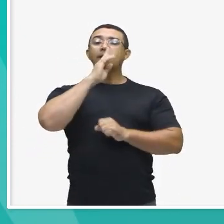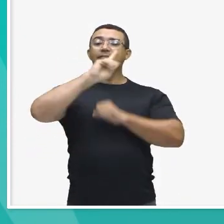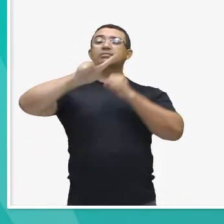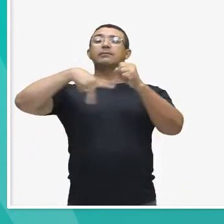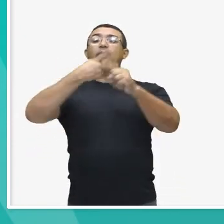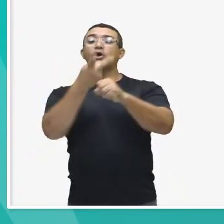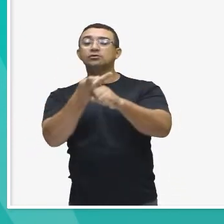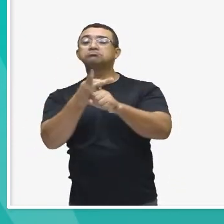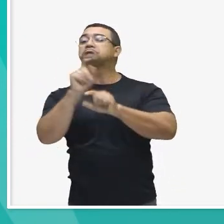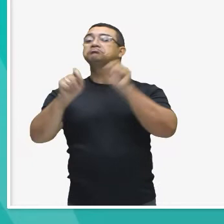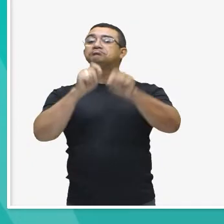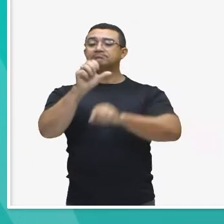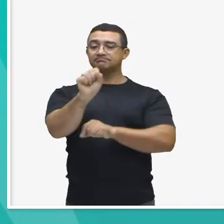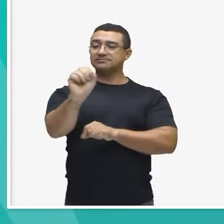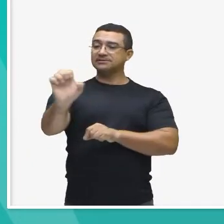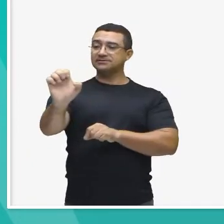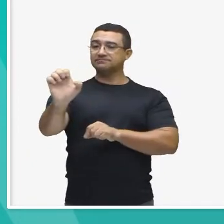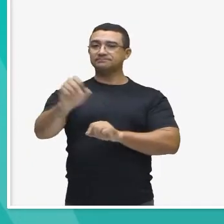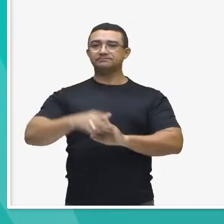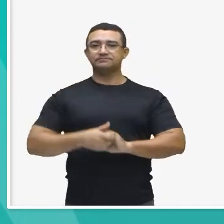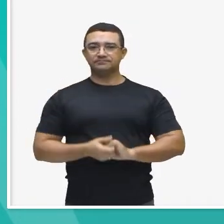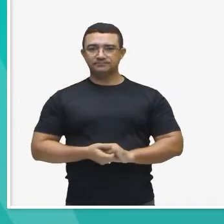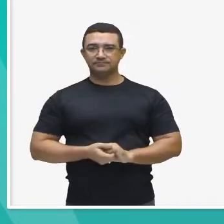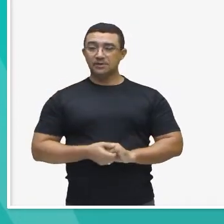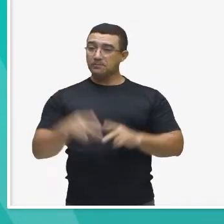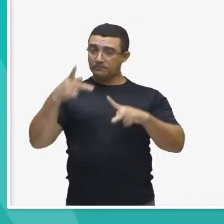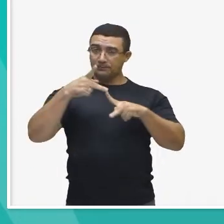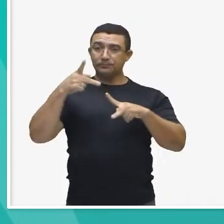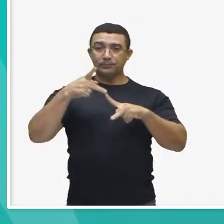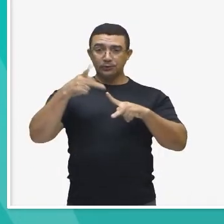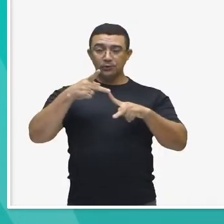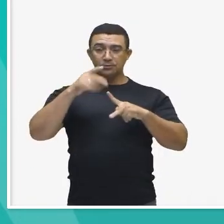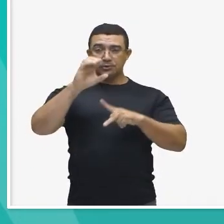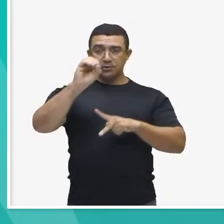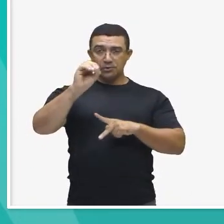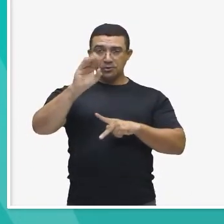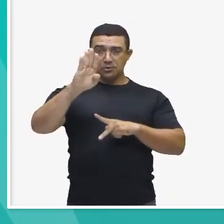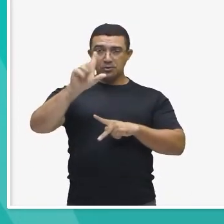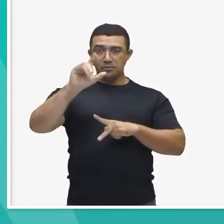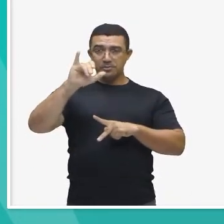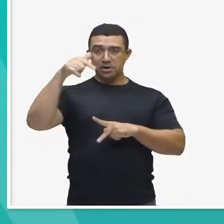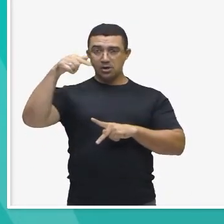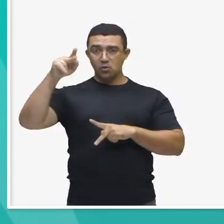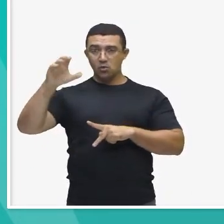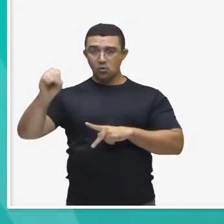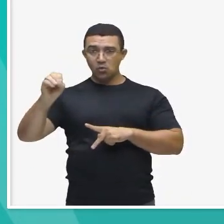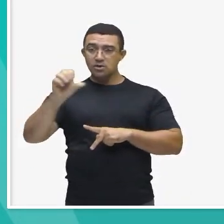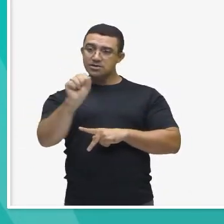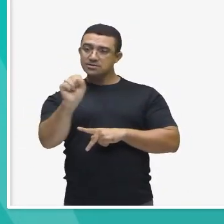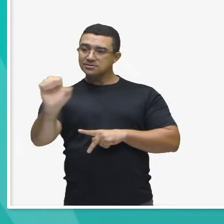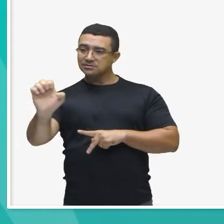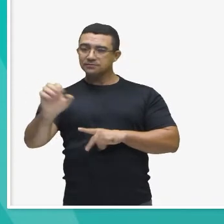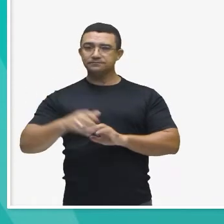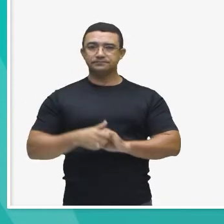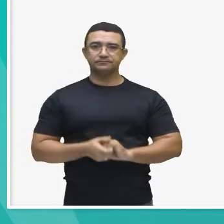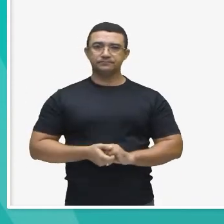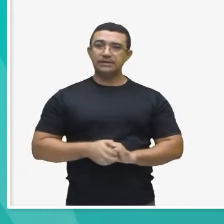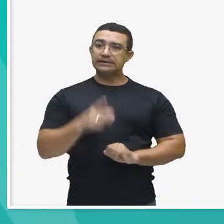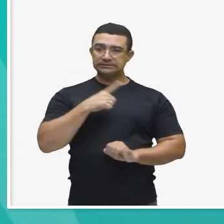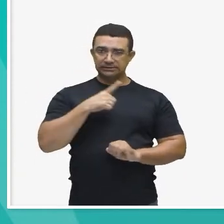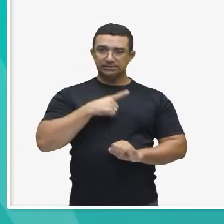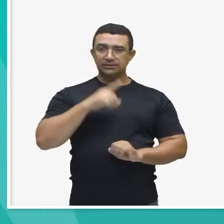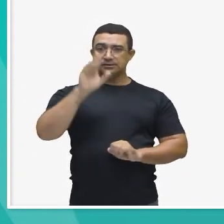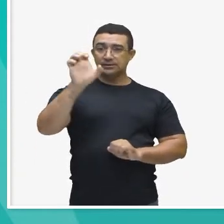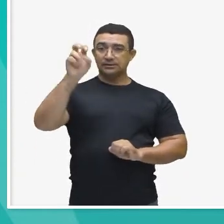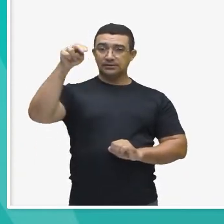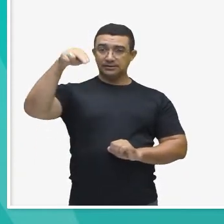depois? Ó, o pronome oblíquo se, vem depois do verbo. Então, aqui nós temos uma